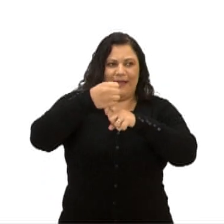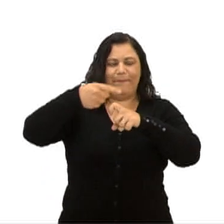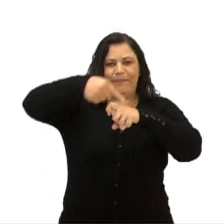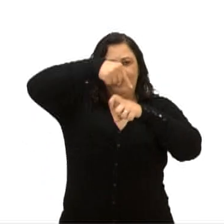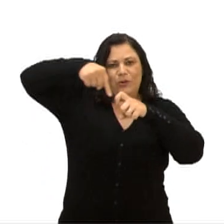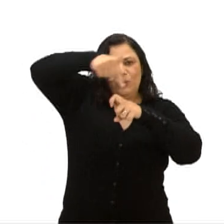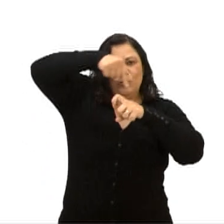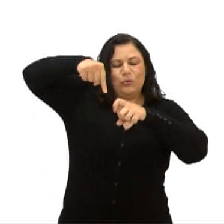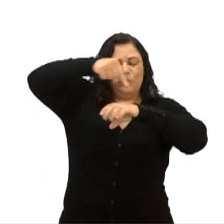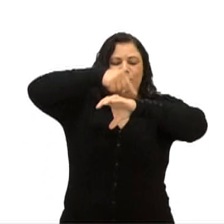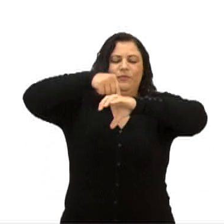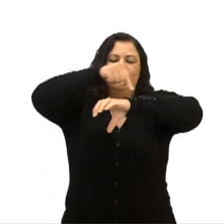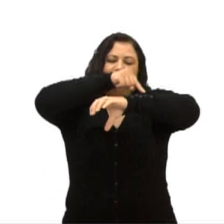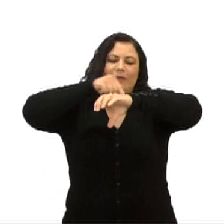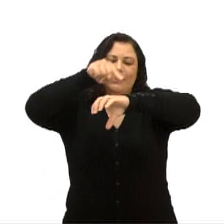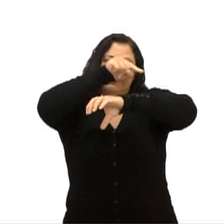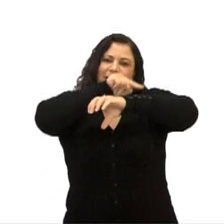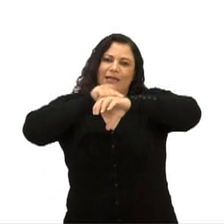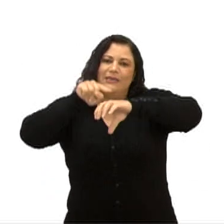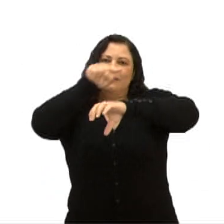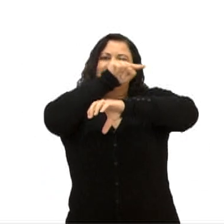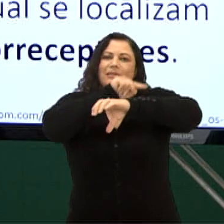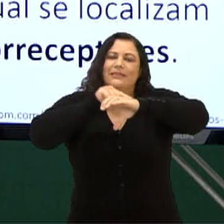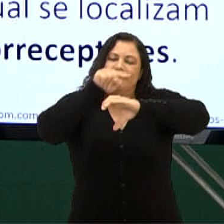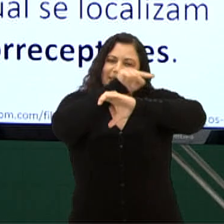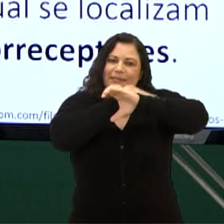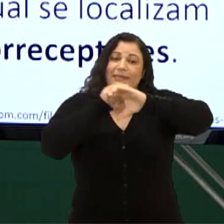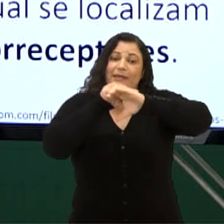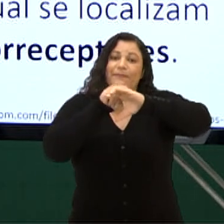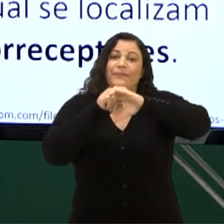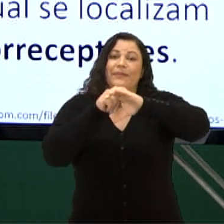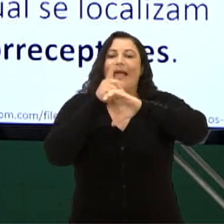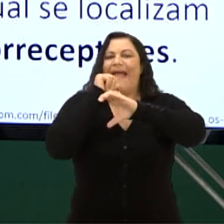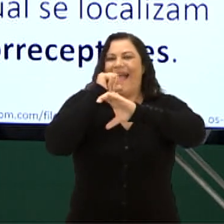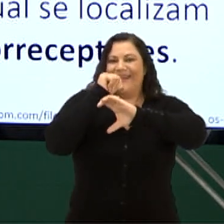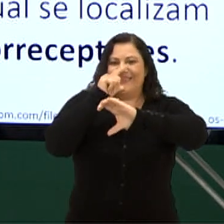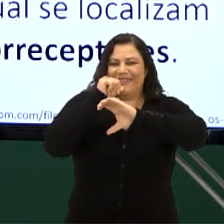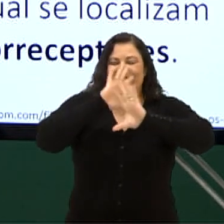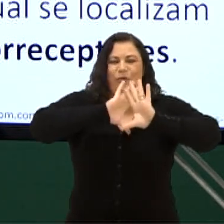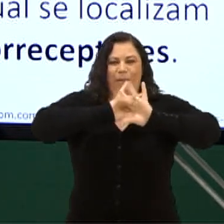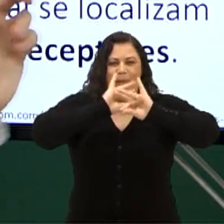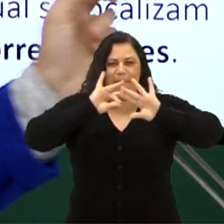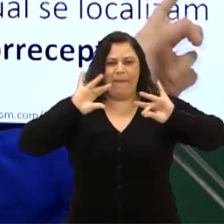você sabe o que tem dentro dela? Um líquido, e dentro desse líquido, os